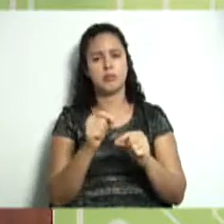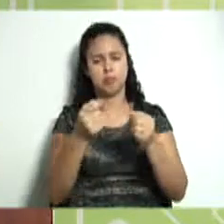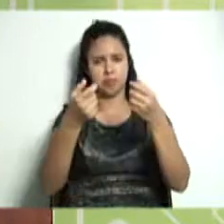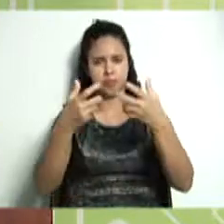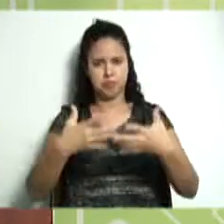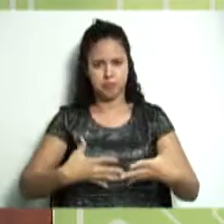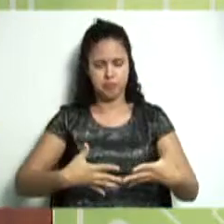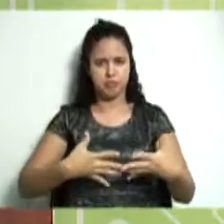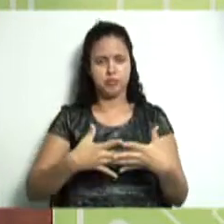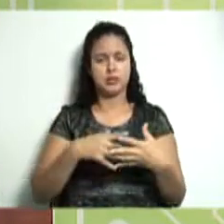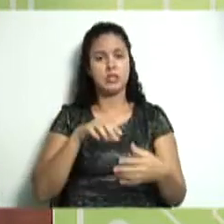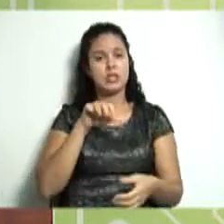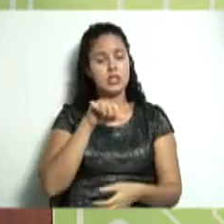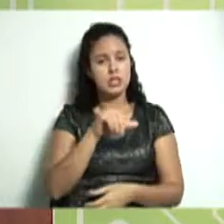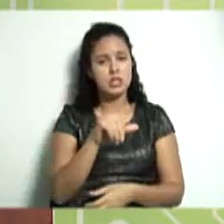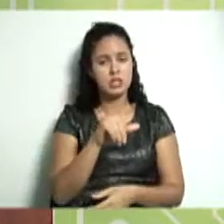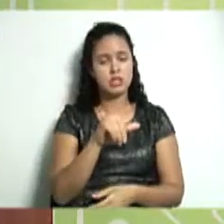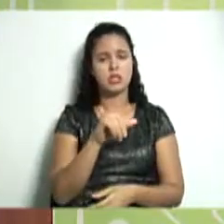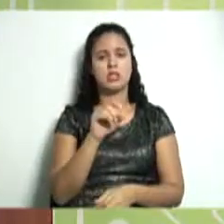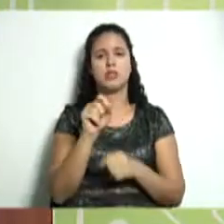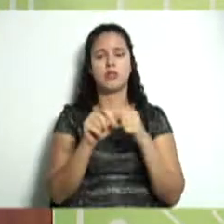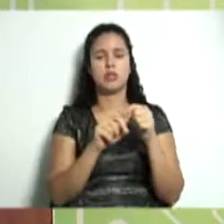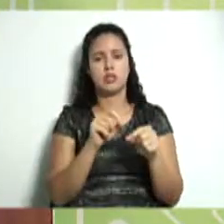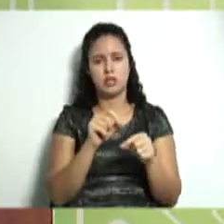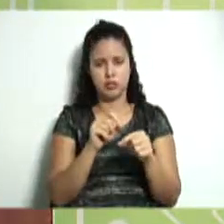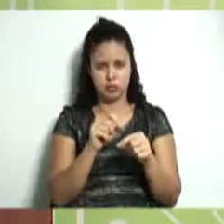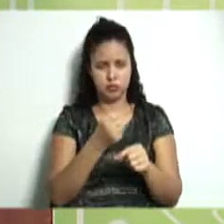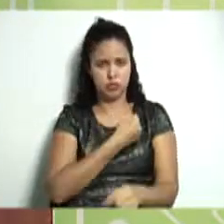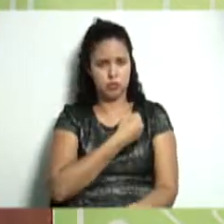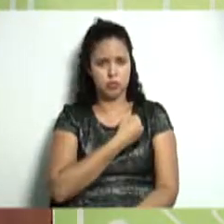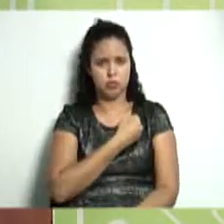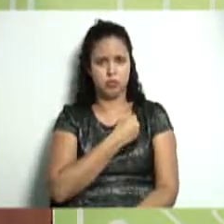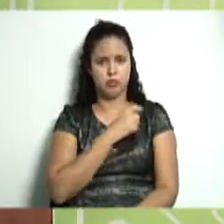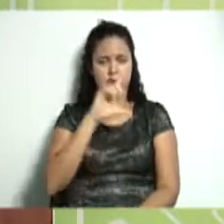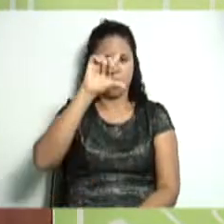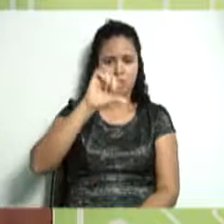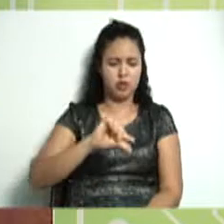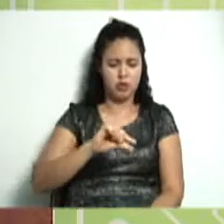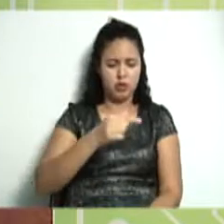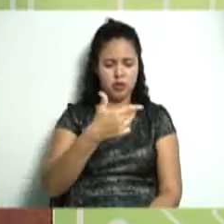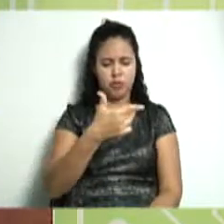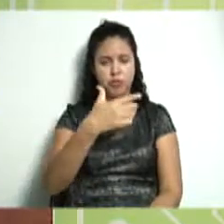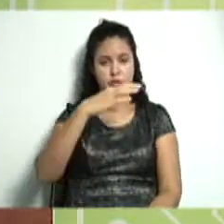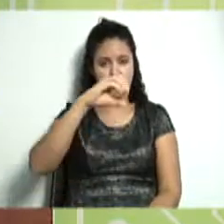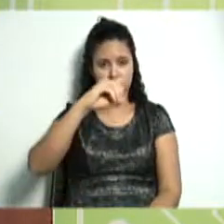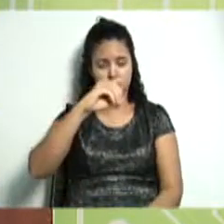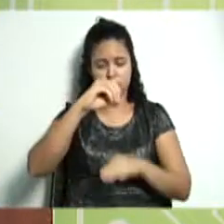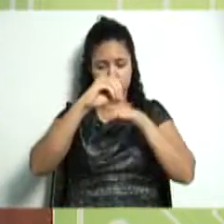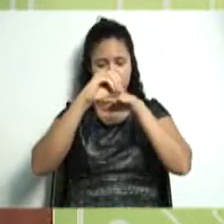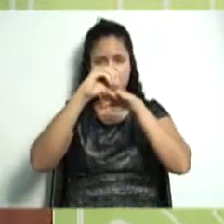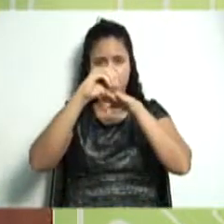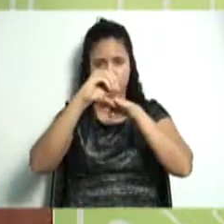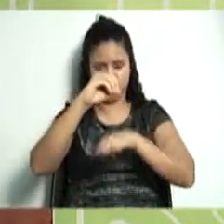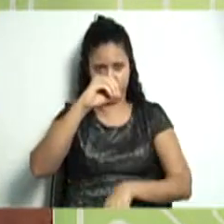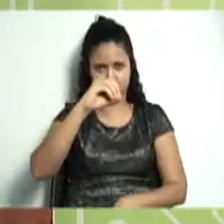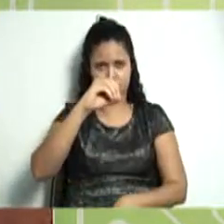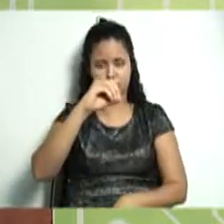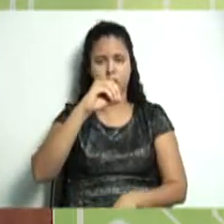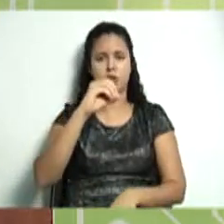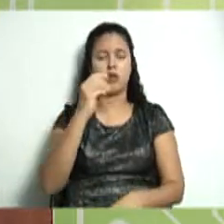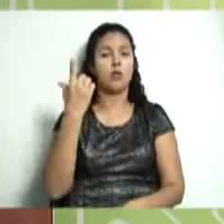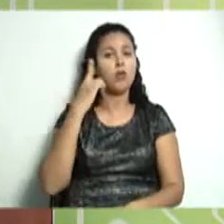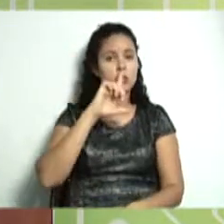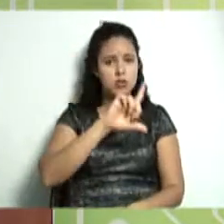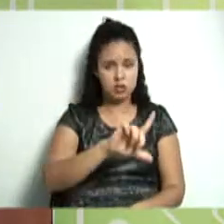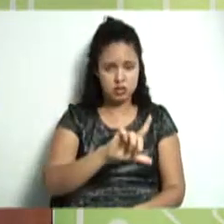diz que se for também um número menor que 20 pessoas, que contemple, por exemplo, ou que